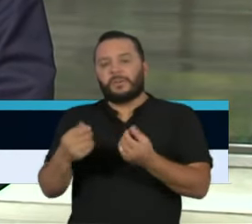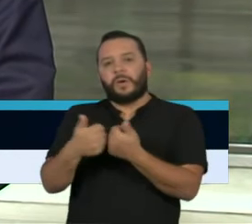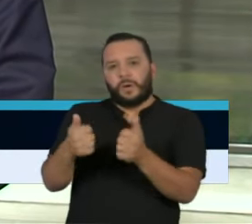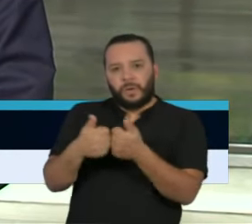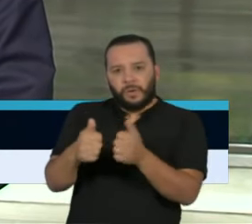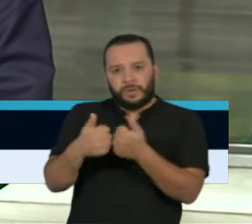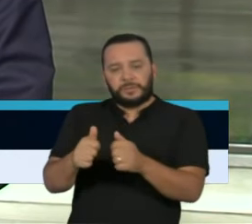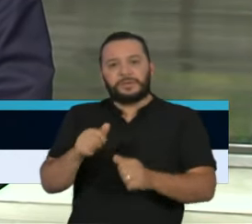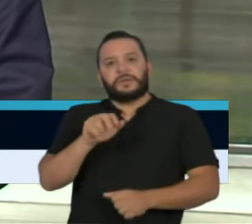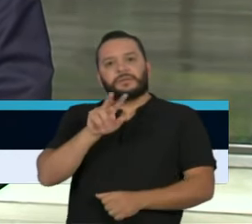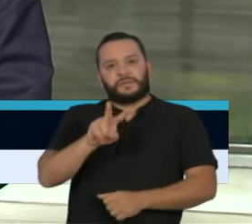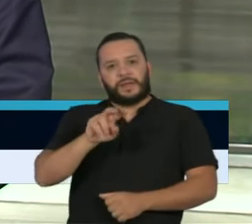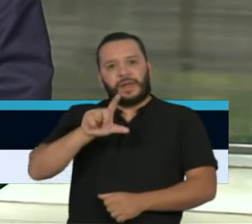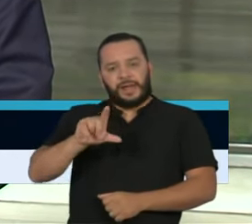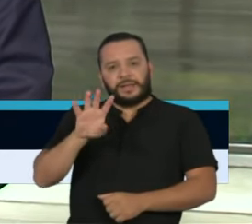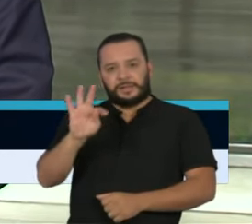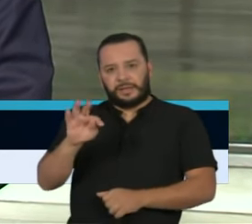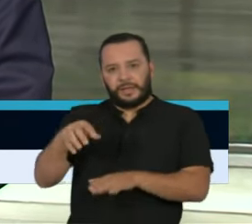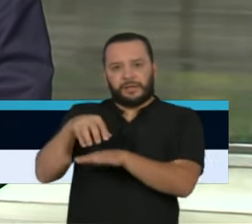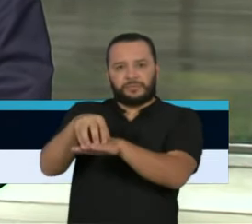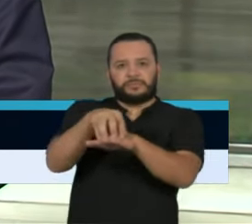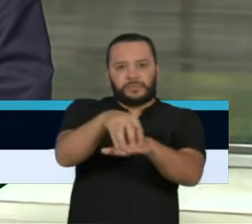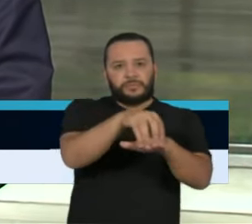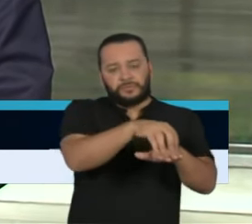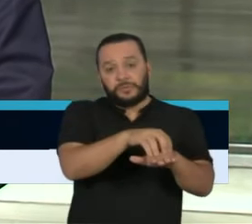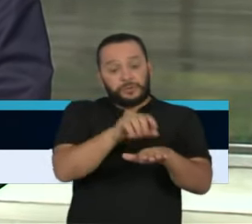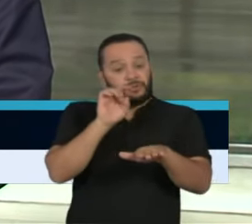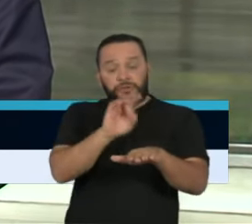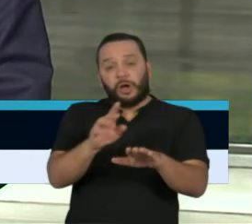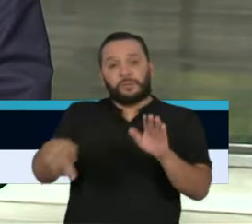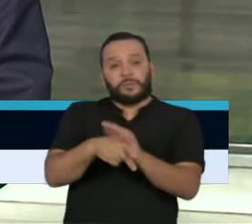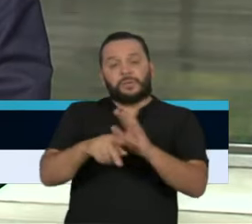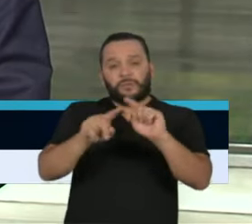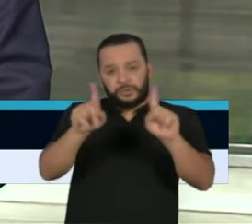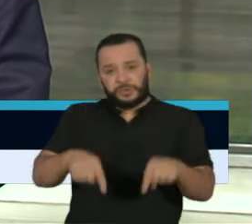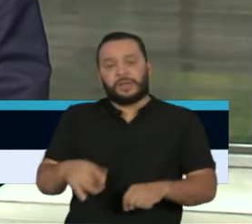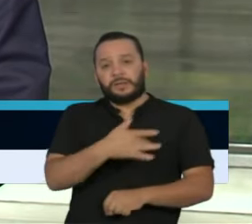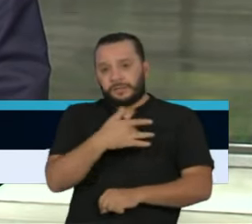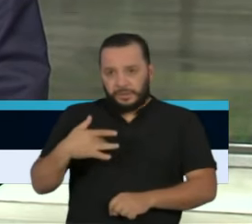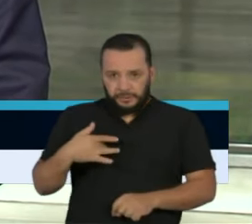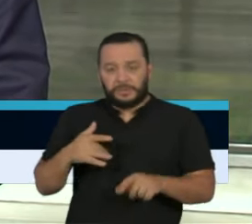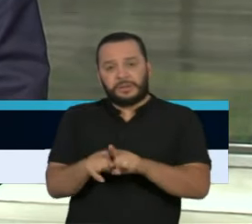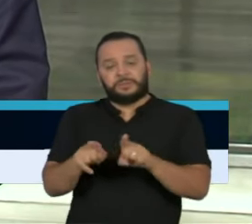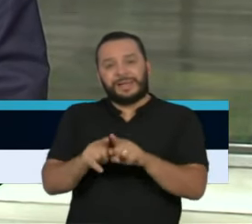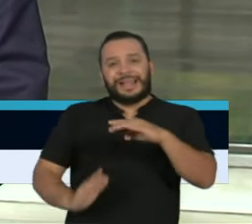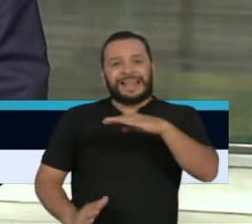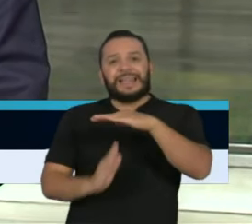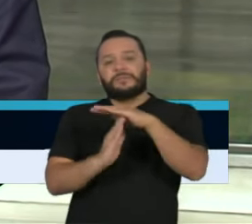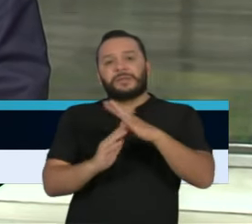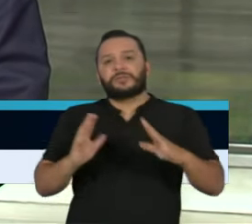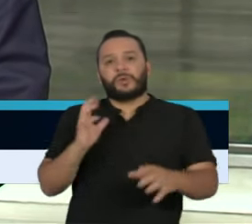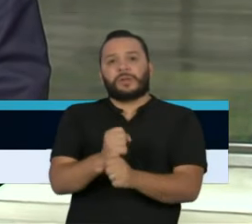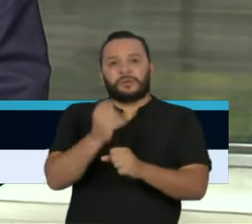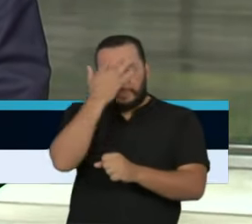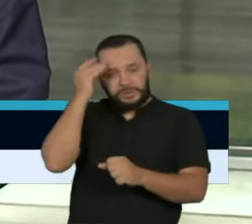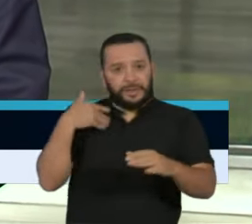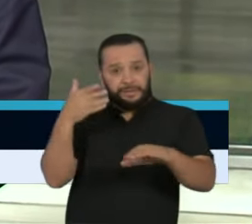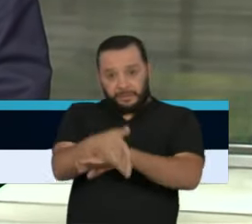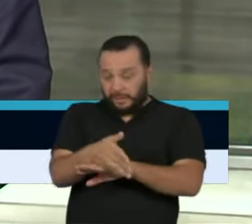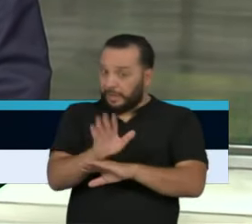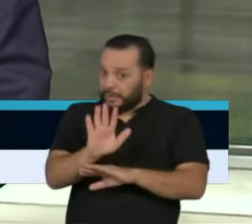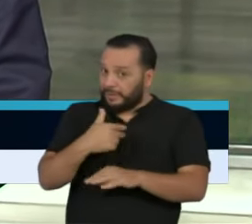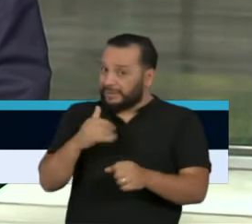e VLT, para linhas exclusivas aos funcionários da saúde, além de limitar o número de passageiros por veículos. Medida que,